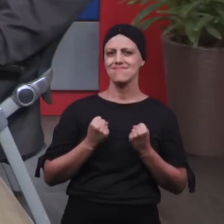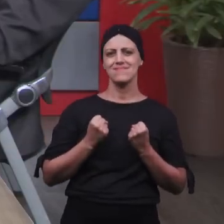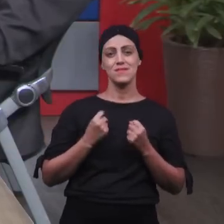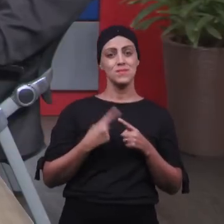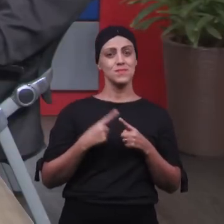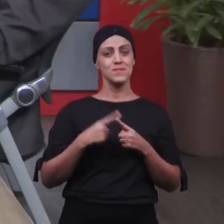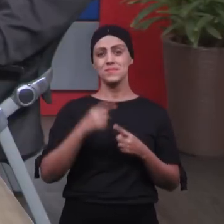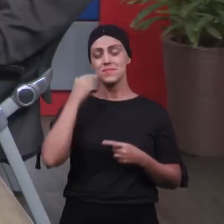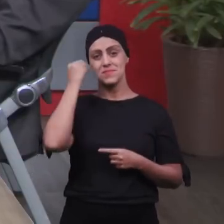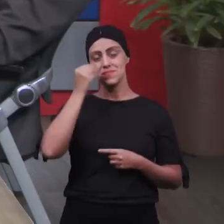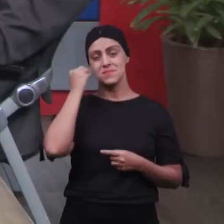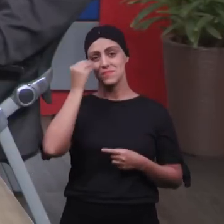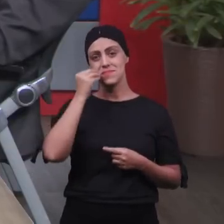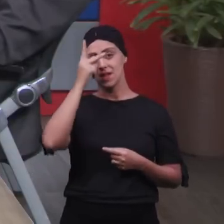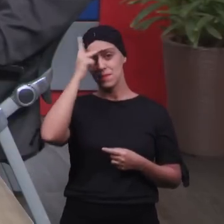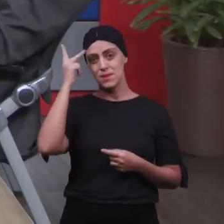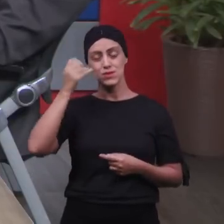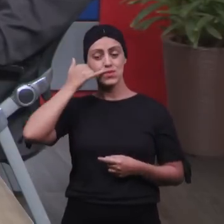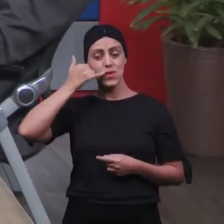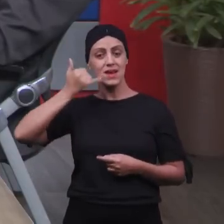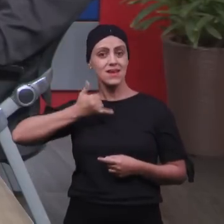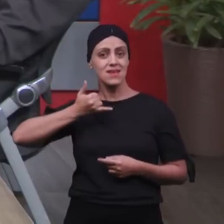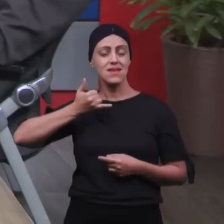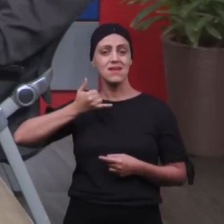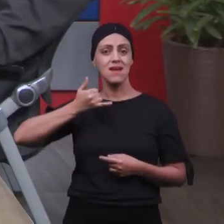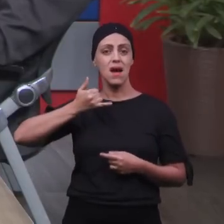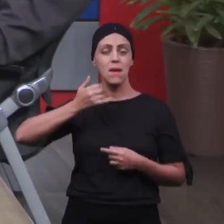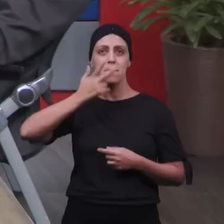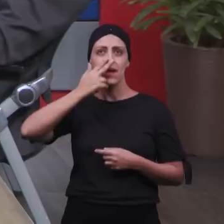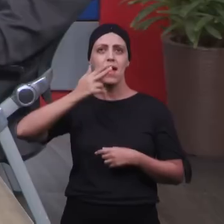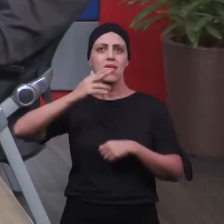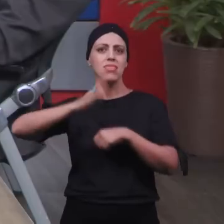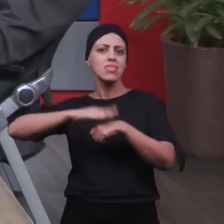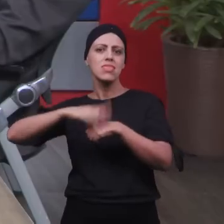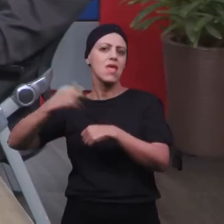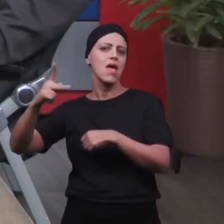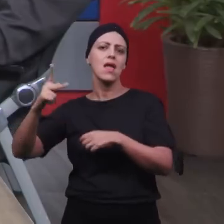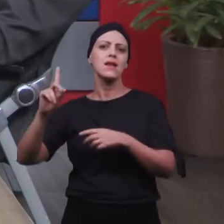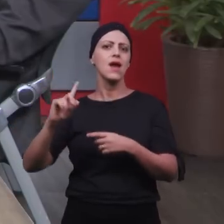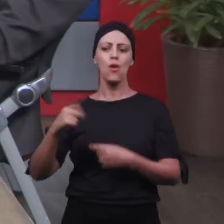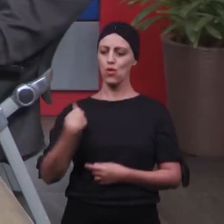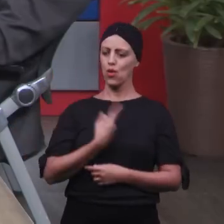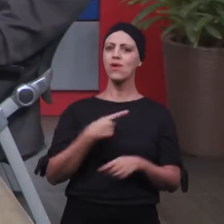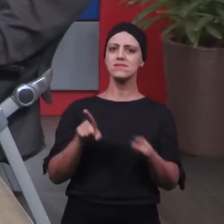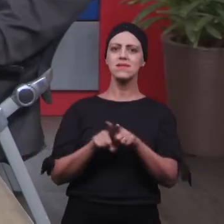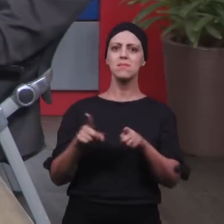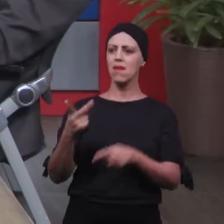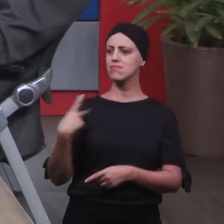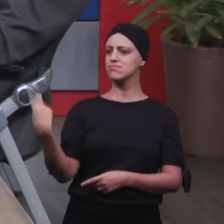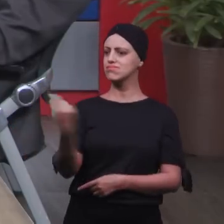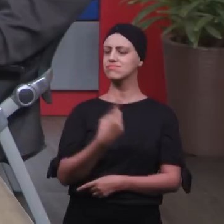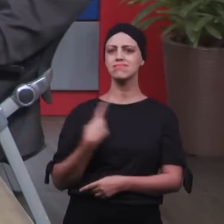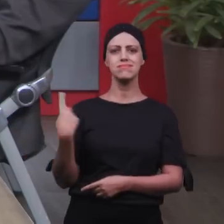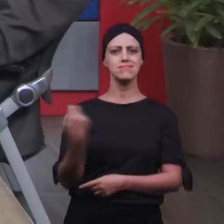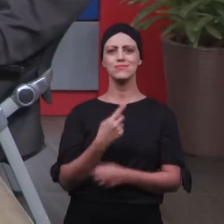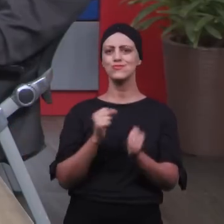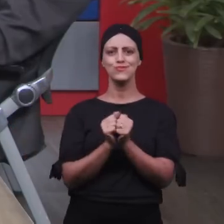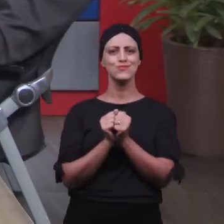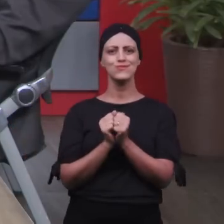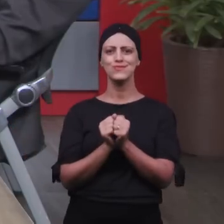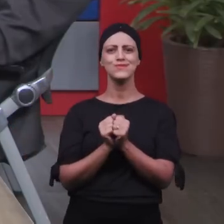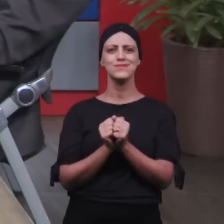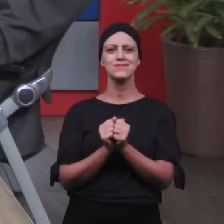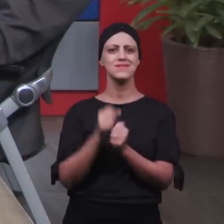aquele que liga, ele entende que é uma experiência dele. Não, mas é uma experiência para nós também. Exatamente. Até porque, quando